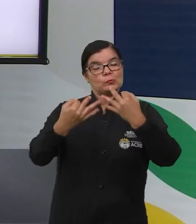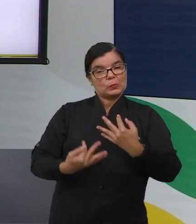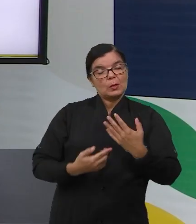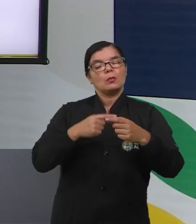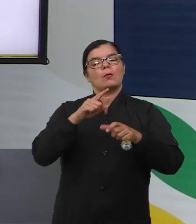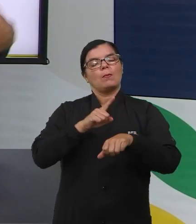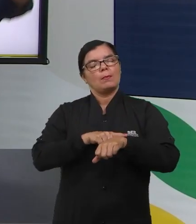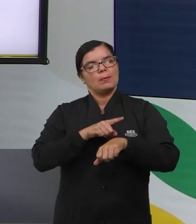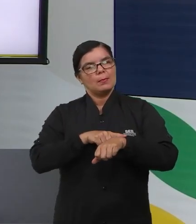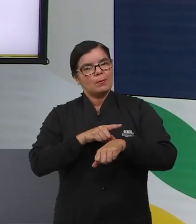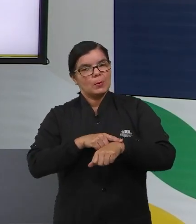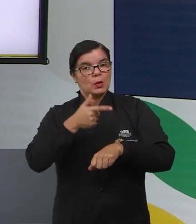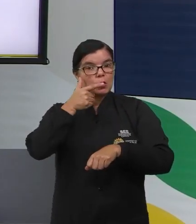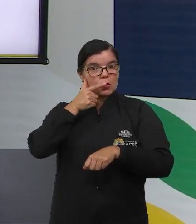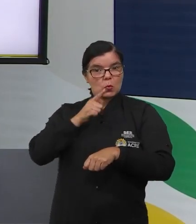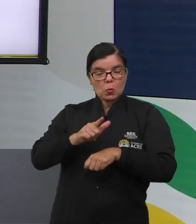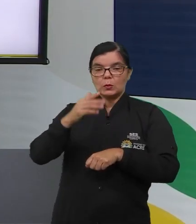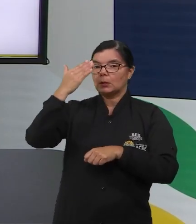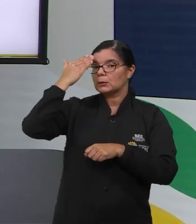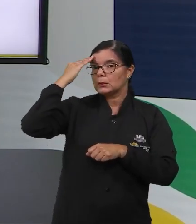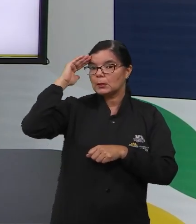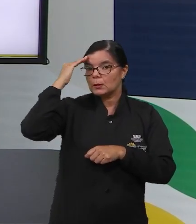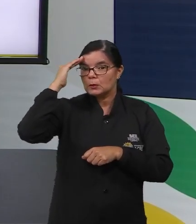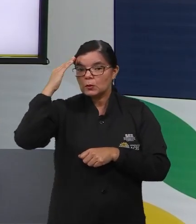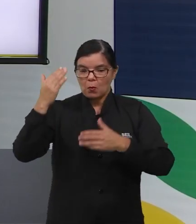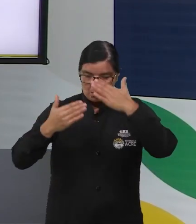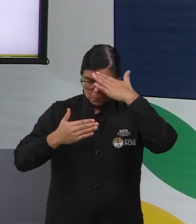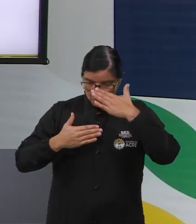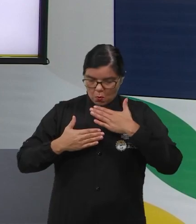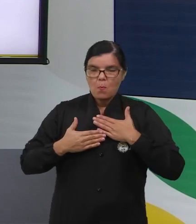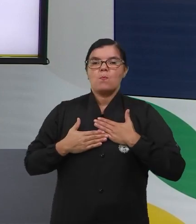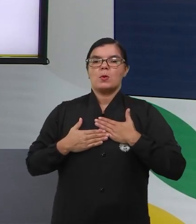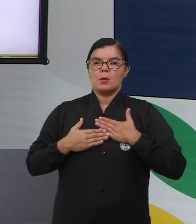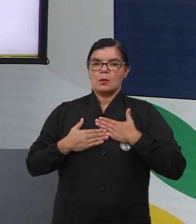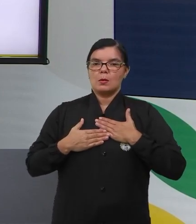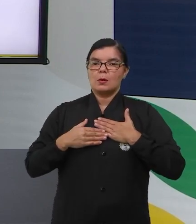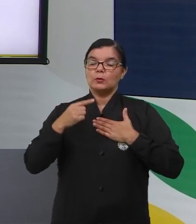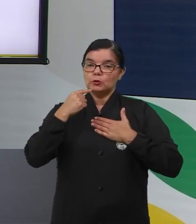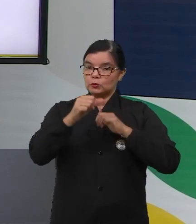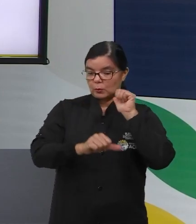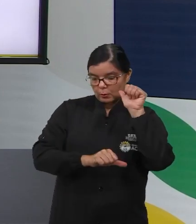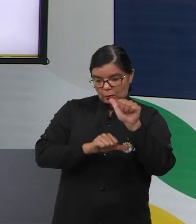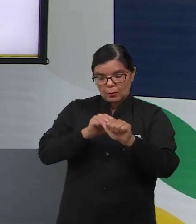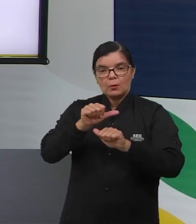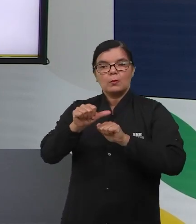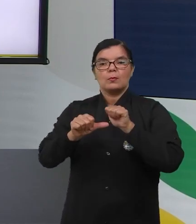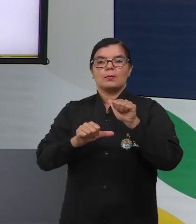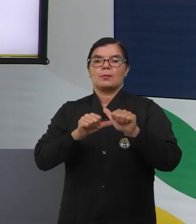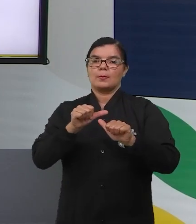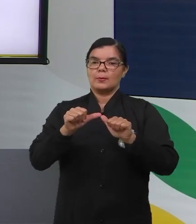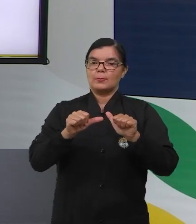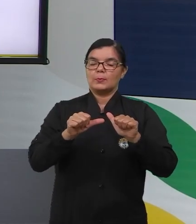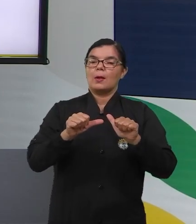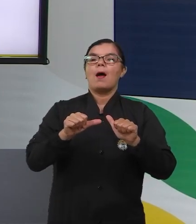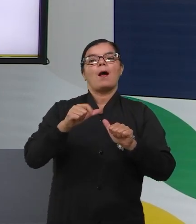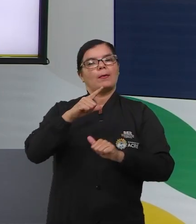partir do momento em que eu consigo compreender o meu corpo como um instrumento de transformação, eu vou ter que resguardá-lo.